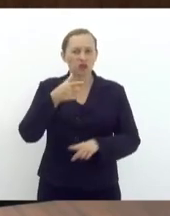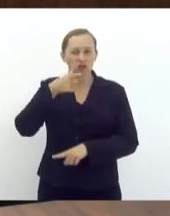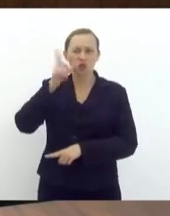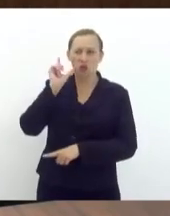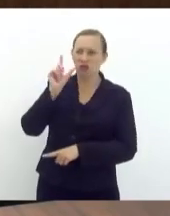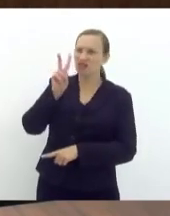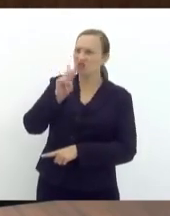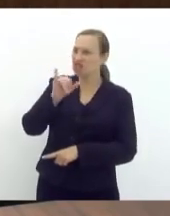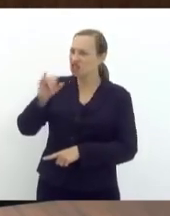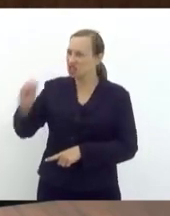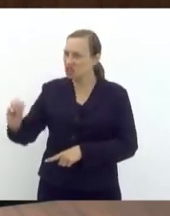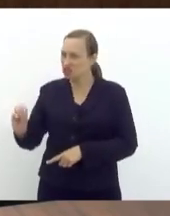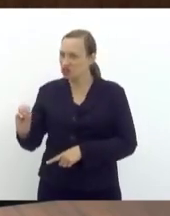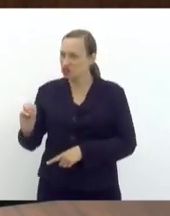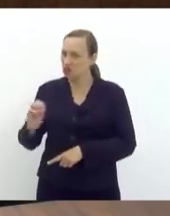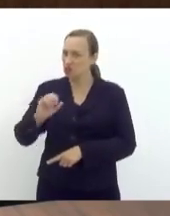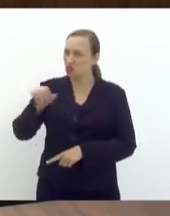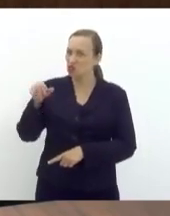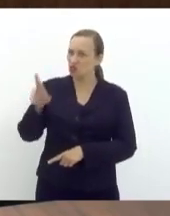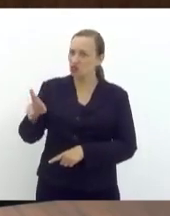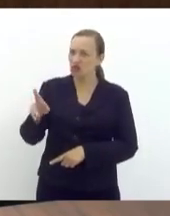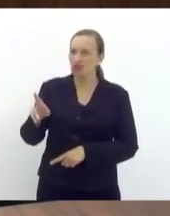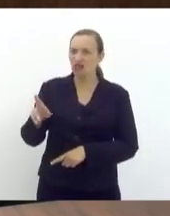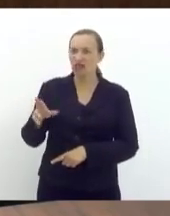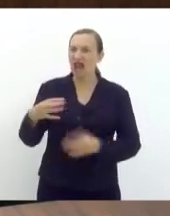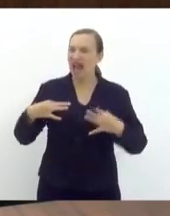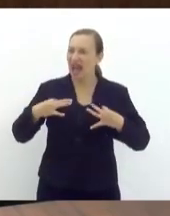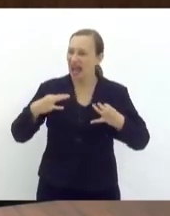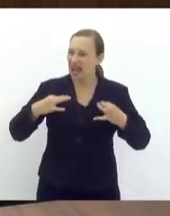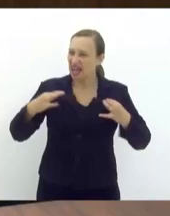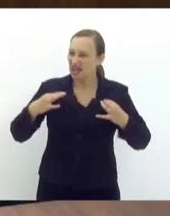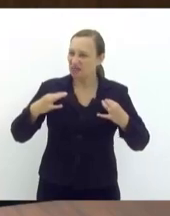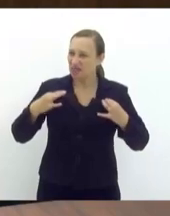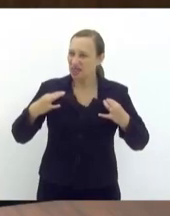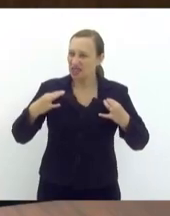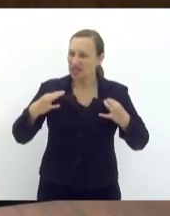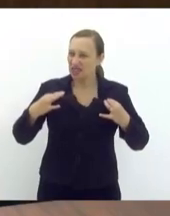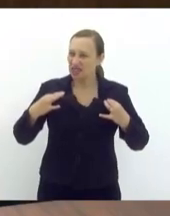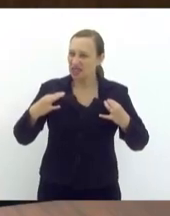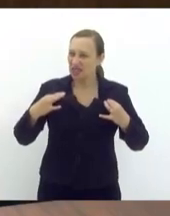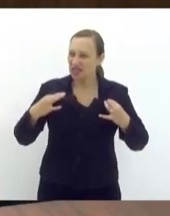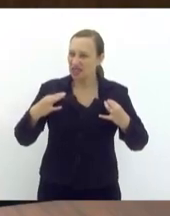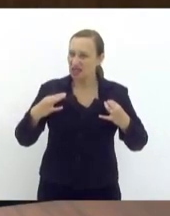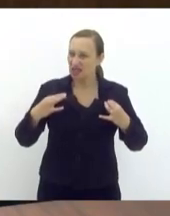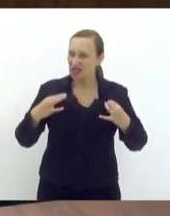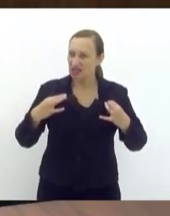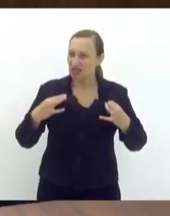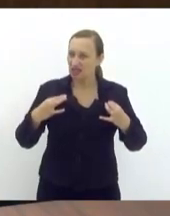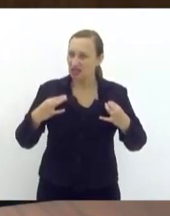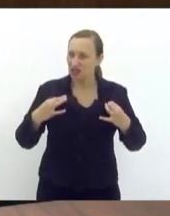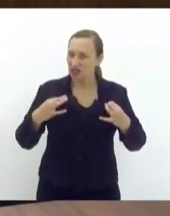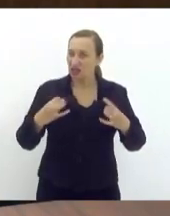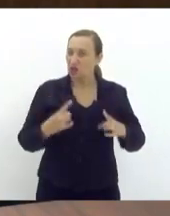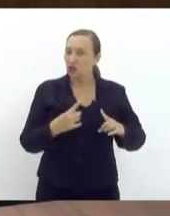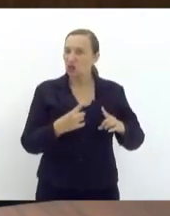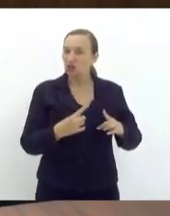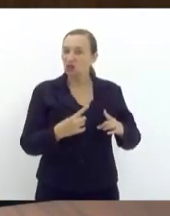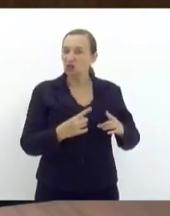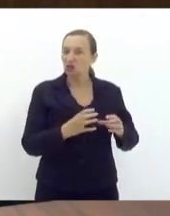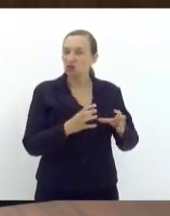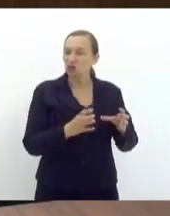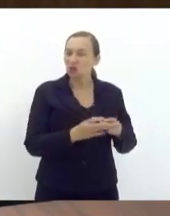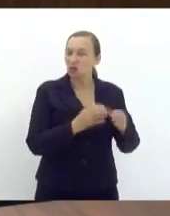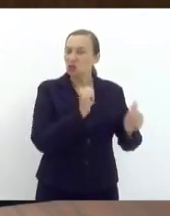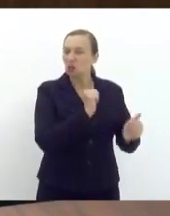Junior pegar a camisa do adversário do time dele e mostrar na arquibancada